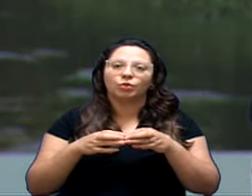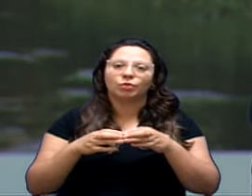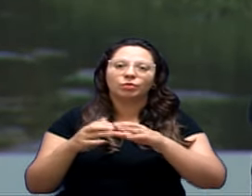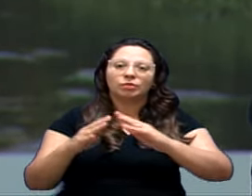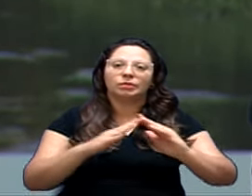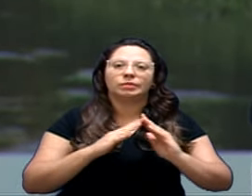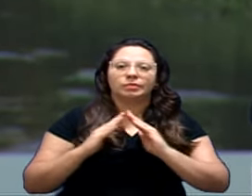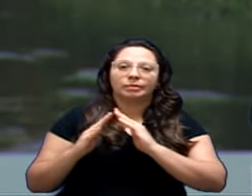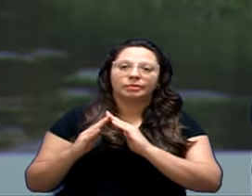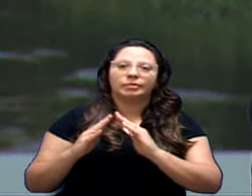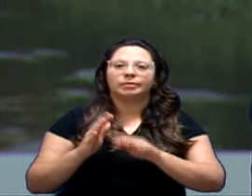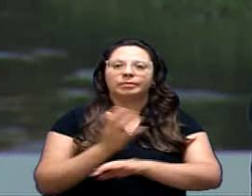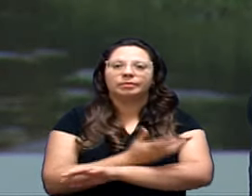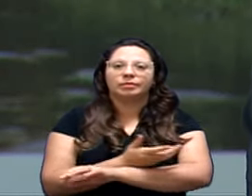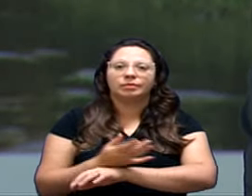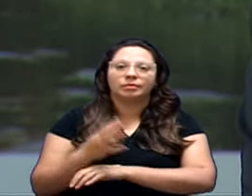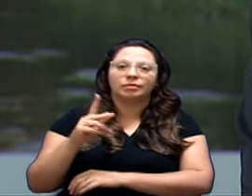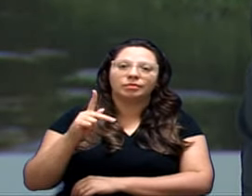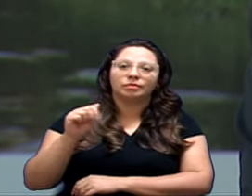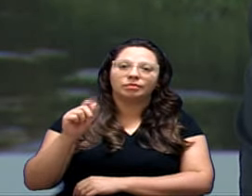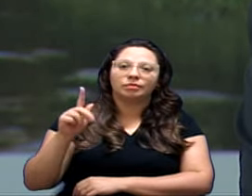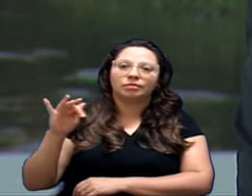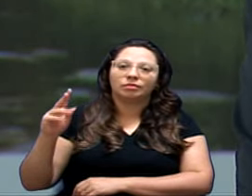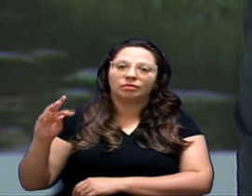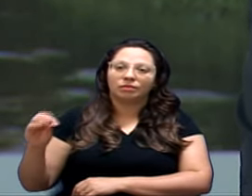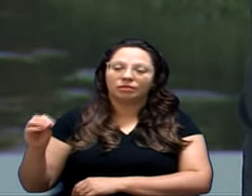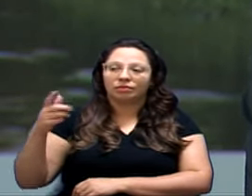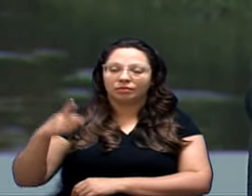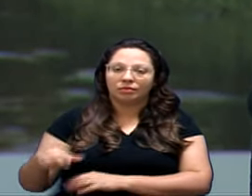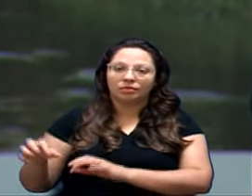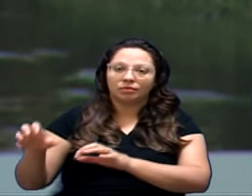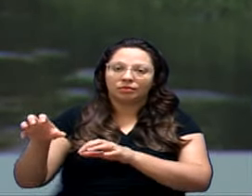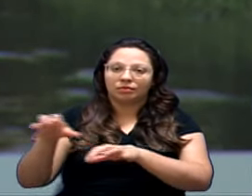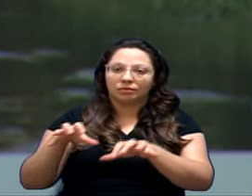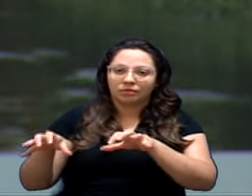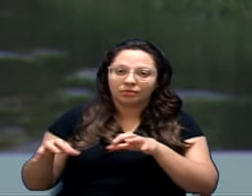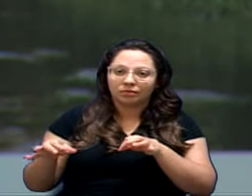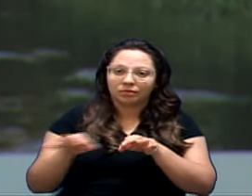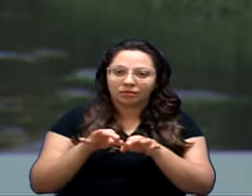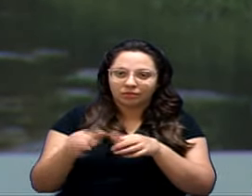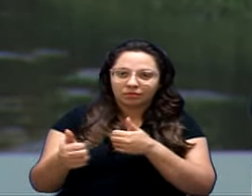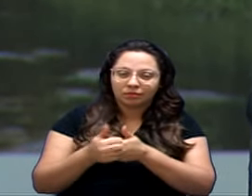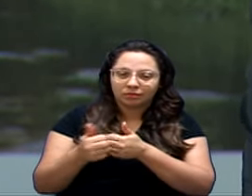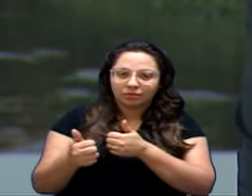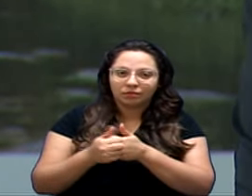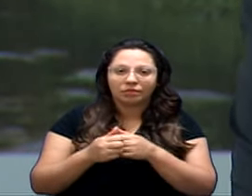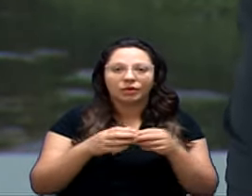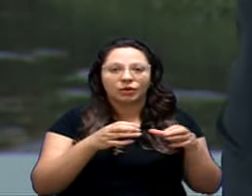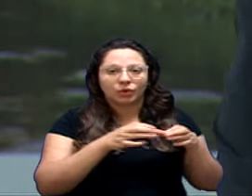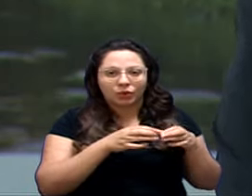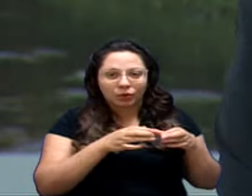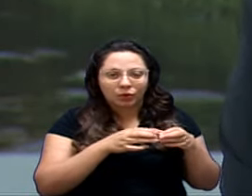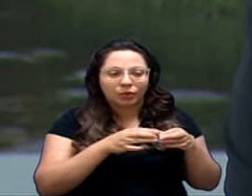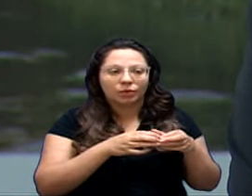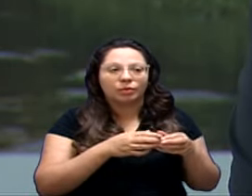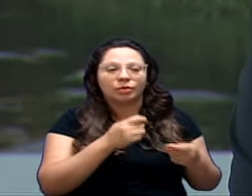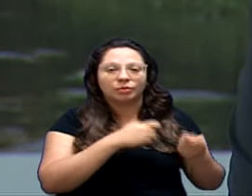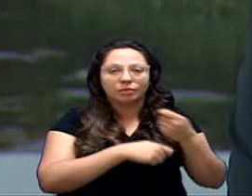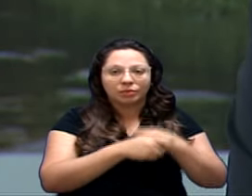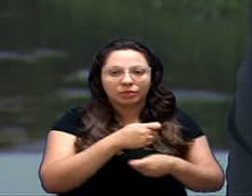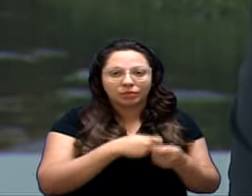residenciais do Jardim pato e redondezas a equipe de consultoria para revisão do plano diretor que já foi nominada